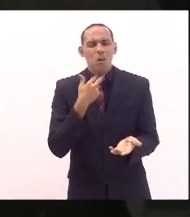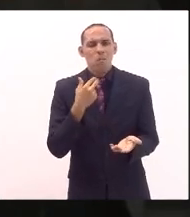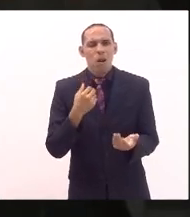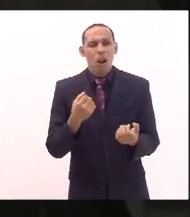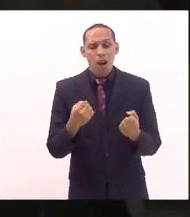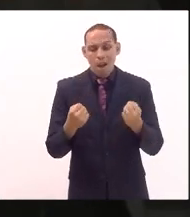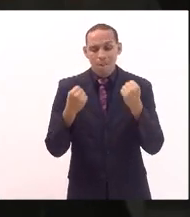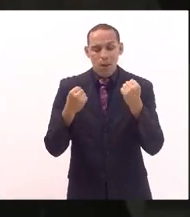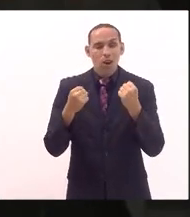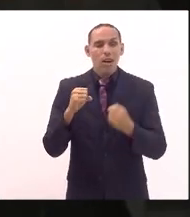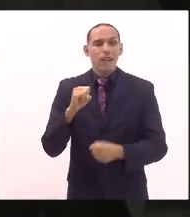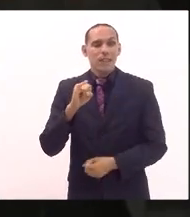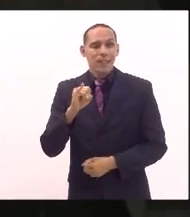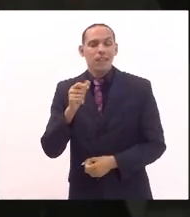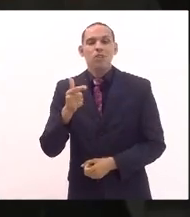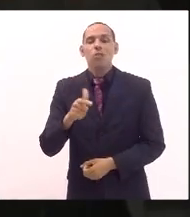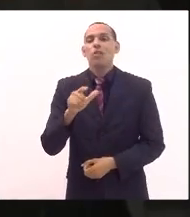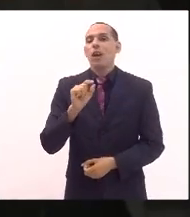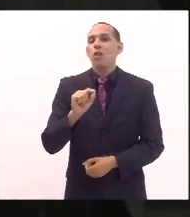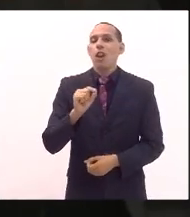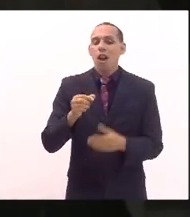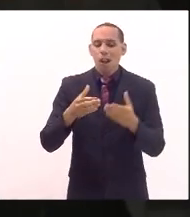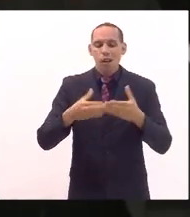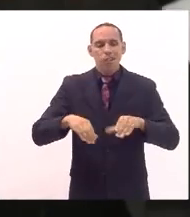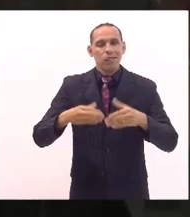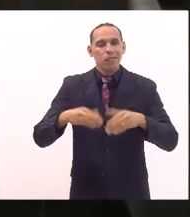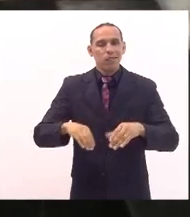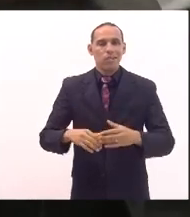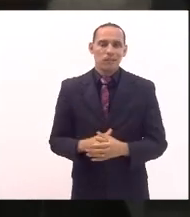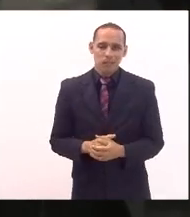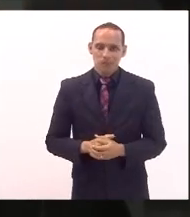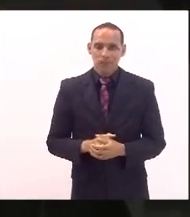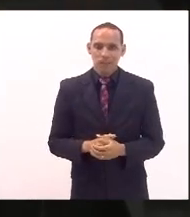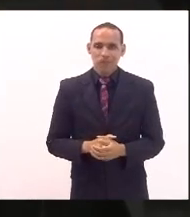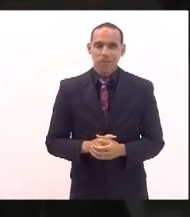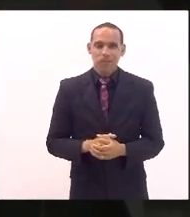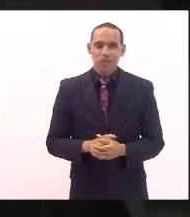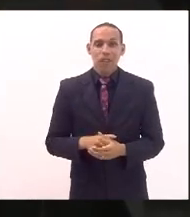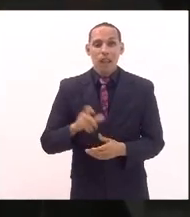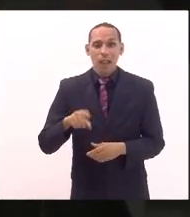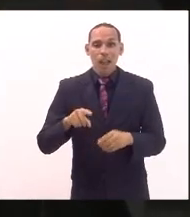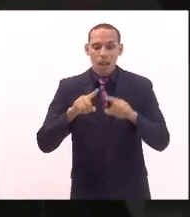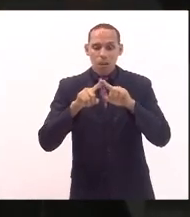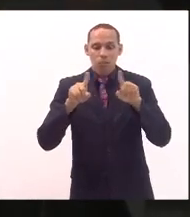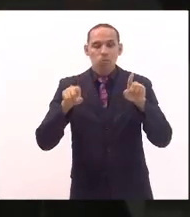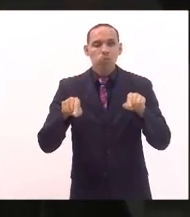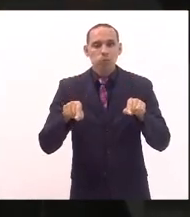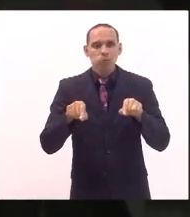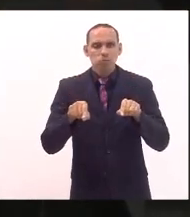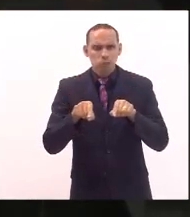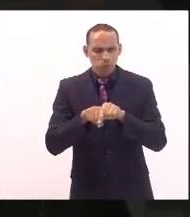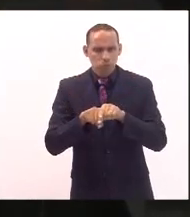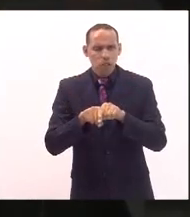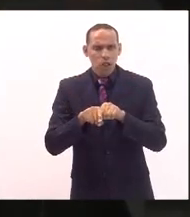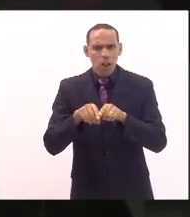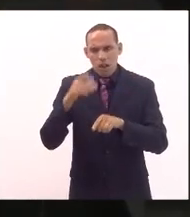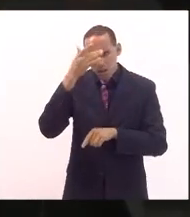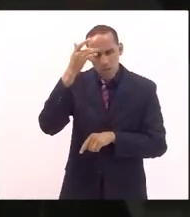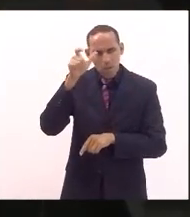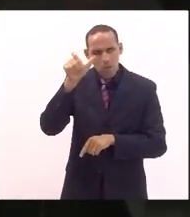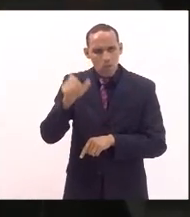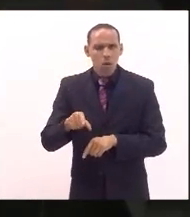fortalecer sem o concurso é de quadros profissionalmente qualificados